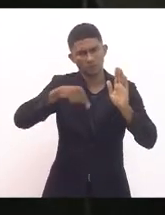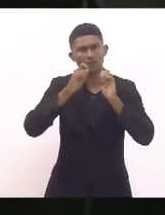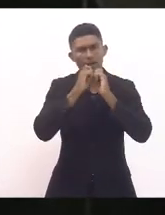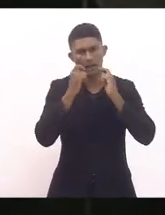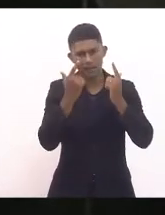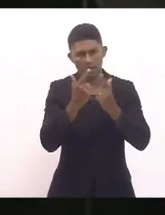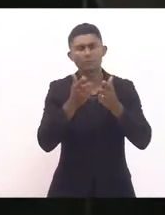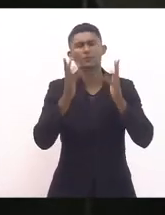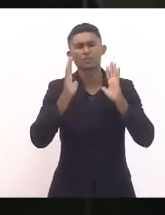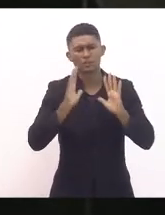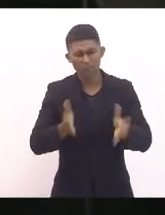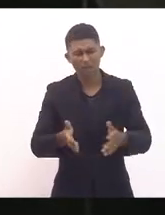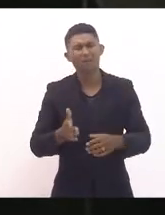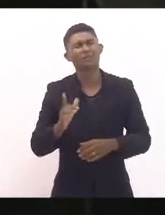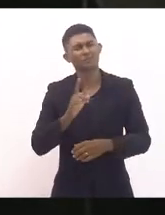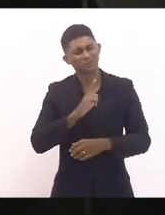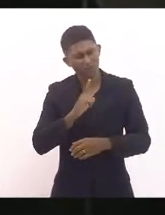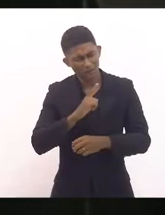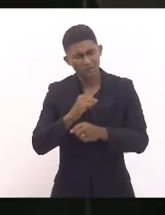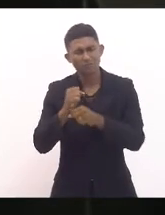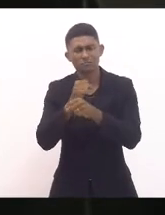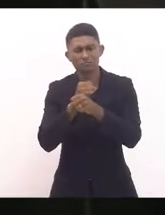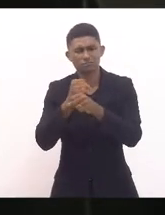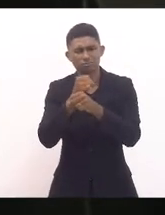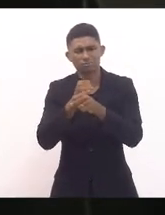tempo. Queria que o deputado Luiz Paulo